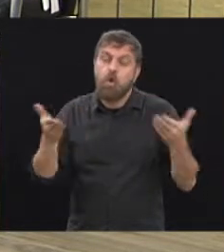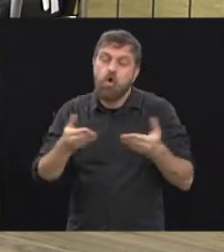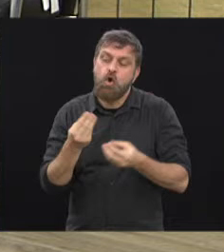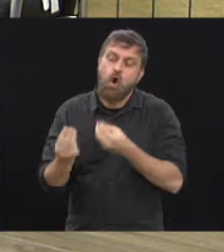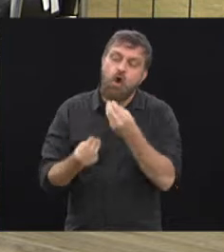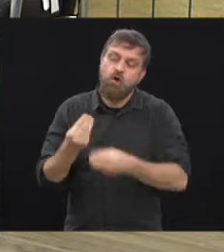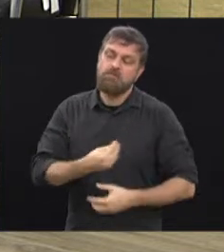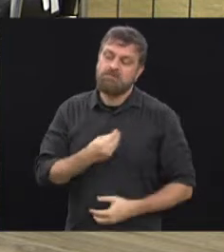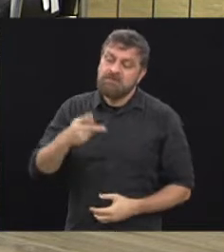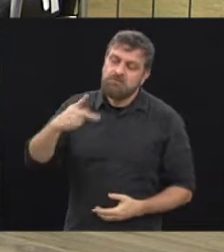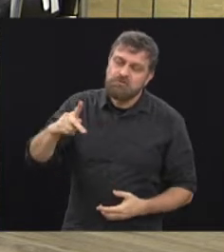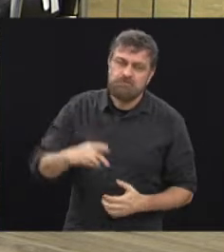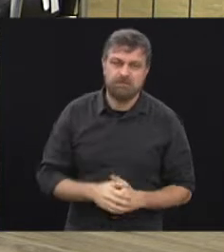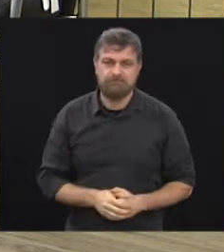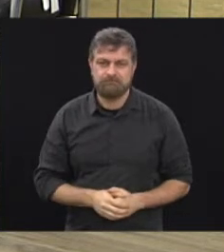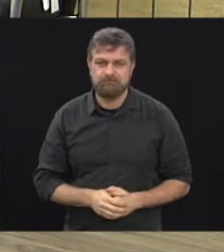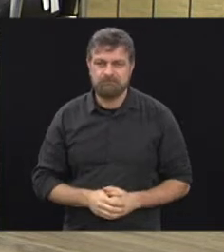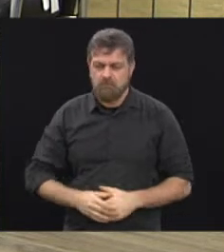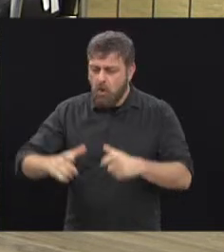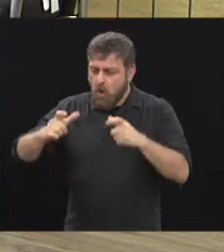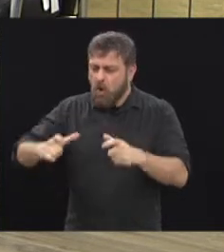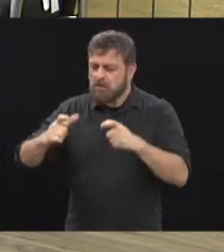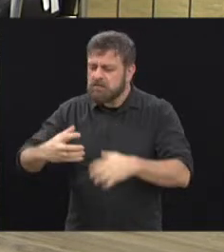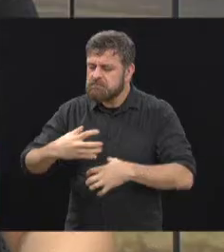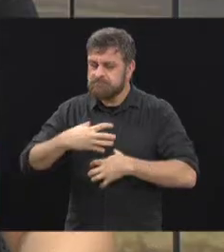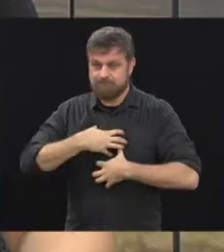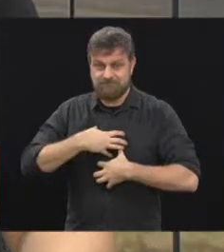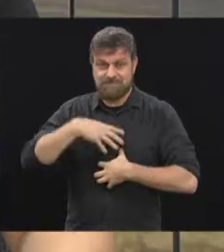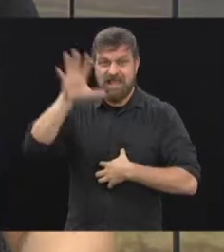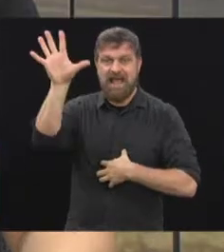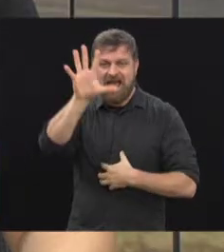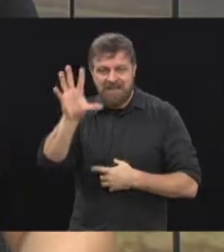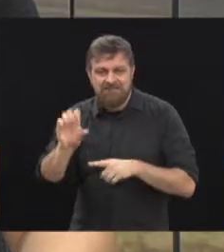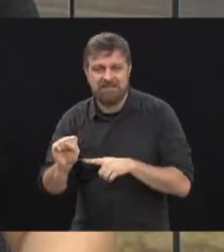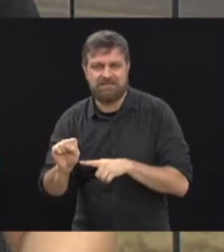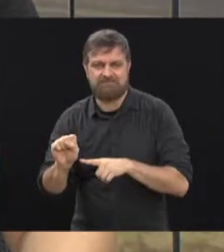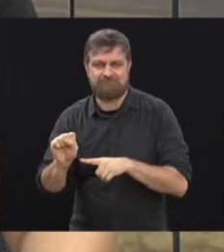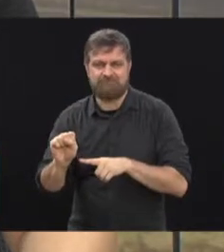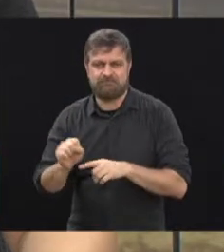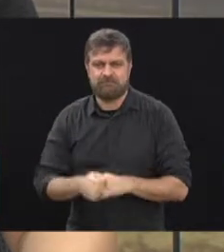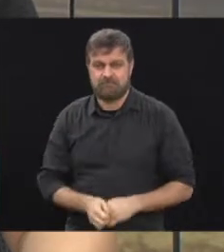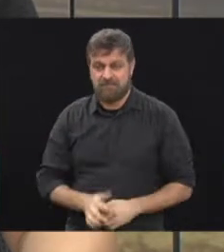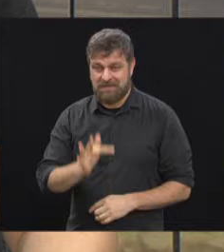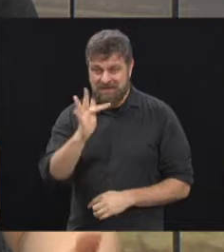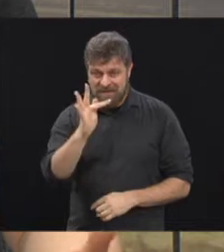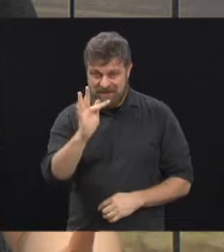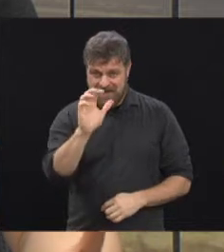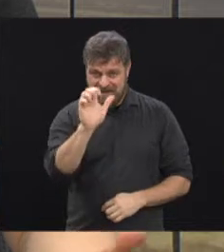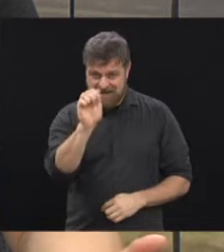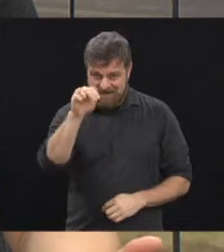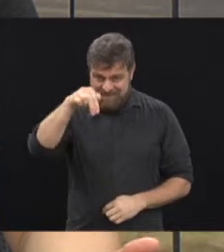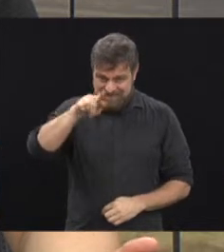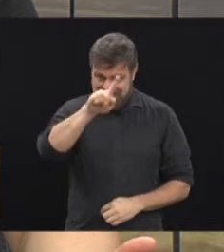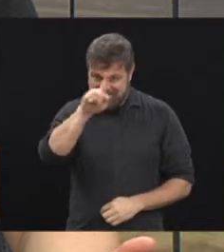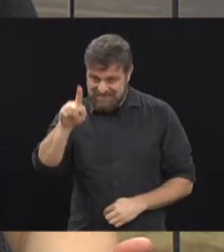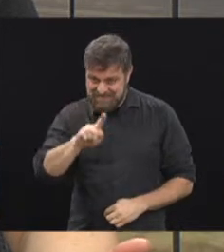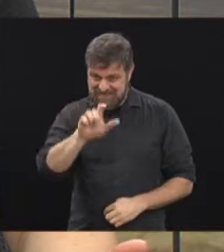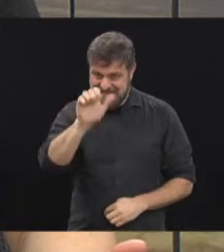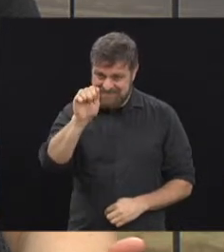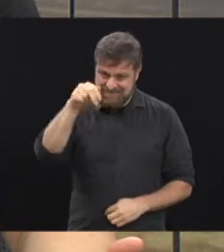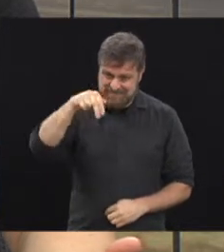nesse momento? O lugar que mais mexeu comigo foi a África, especificamente a Tanzânia, que é o nosso destino número